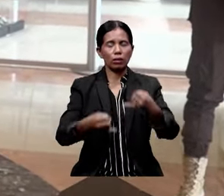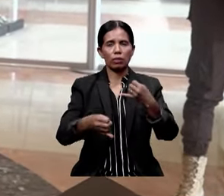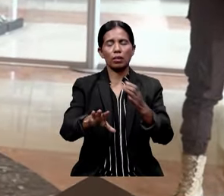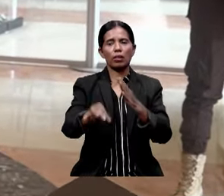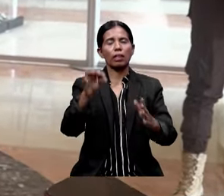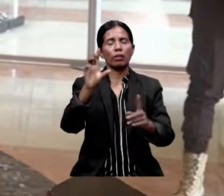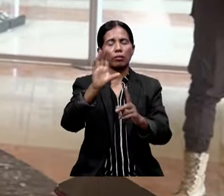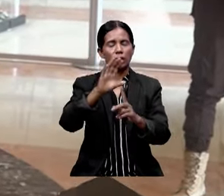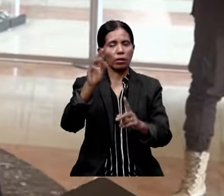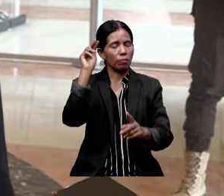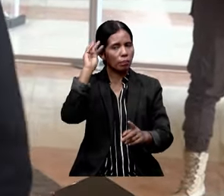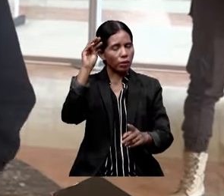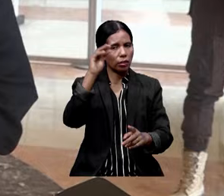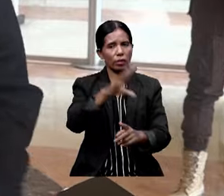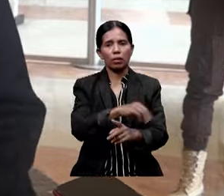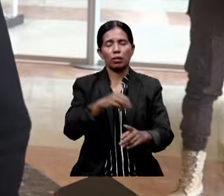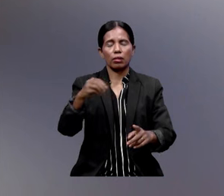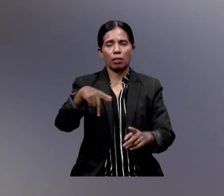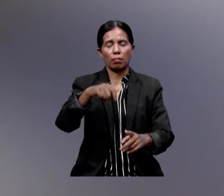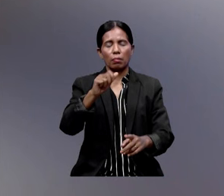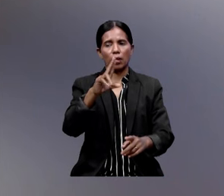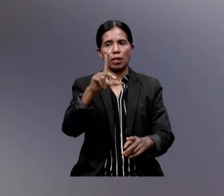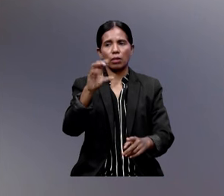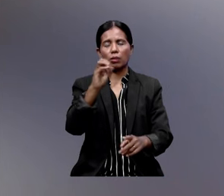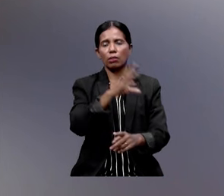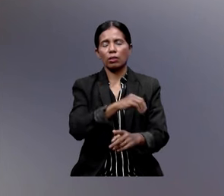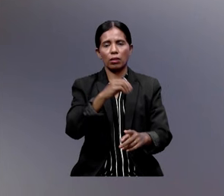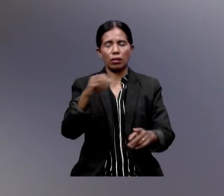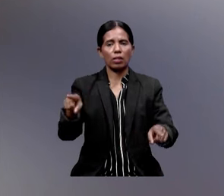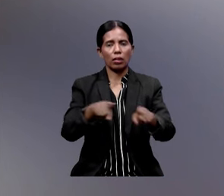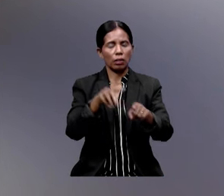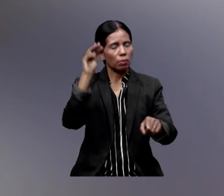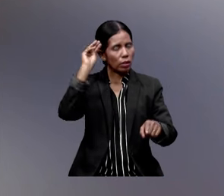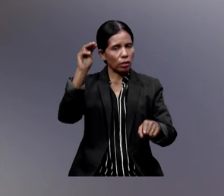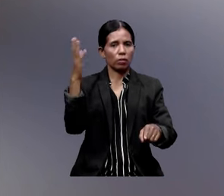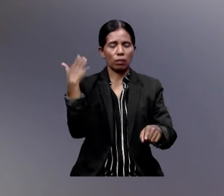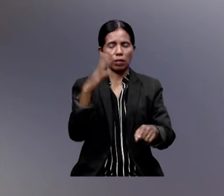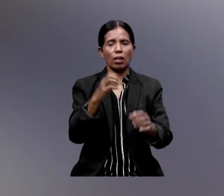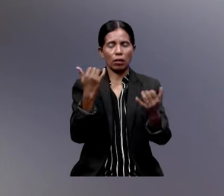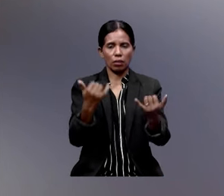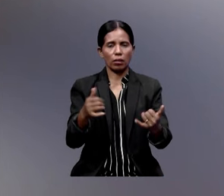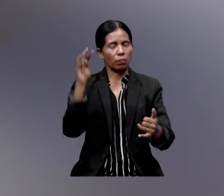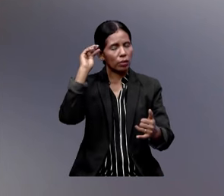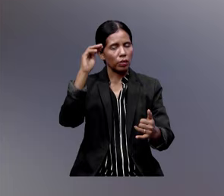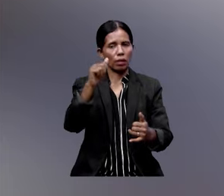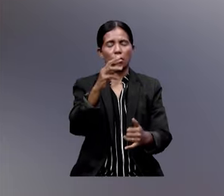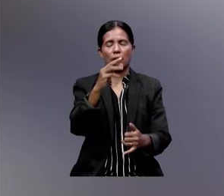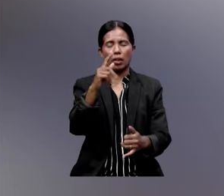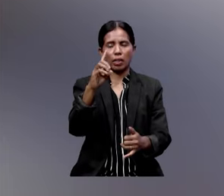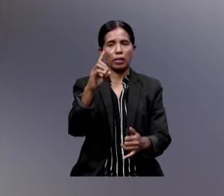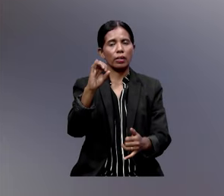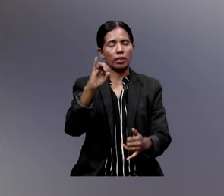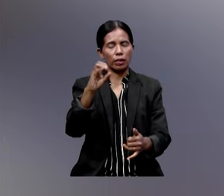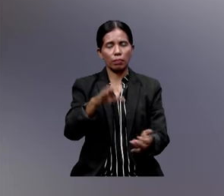para fortalecimento institucional, Paulo Manuel Remedios, no dar ministro interino, a foi ministro Amandio Benevides, a coto na